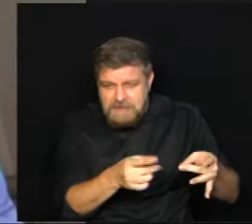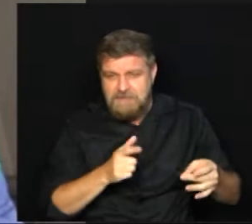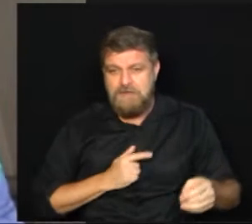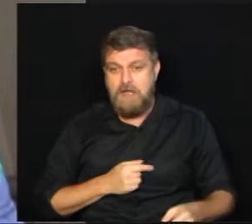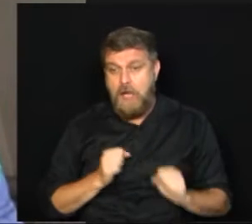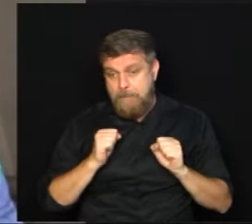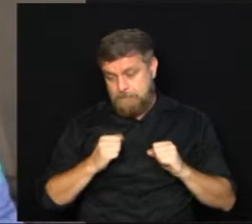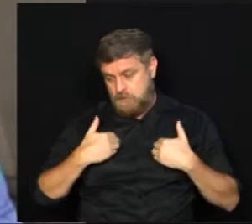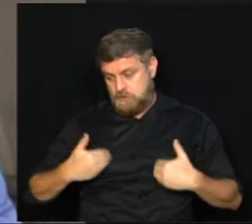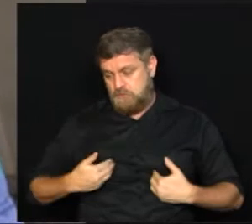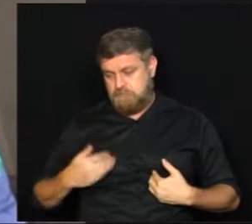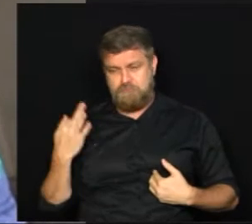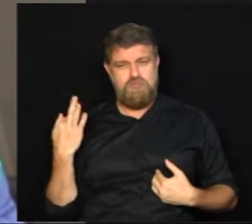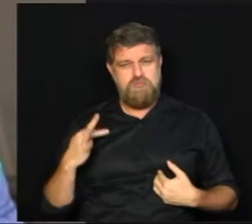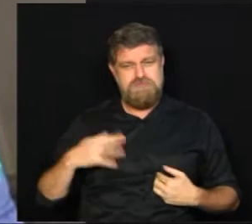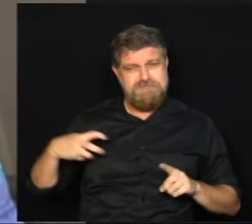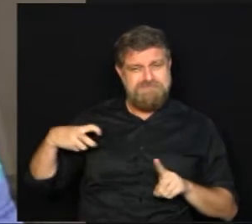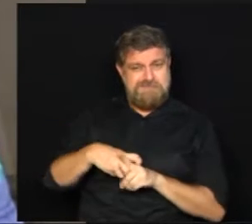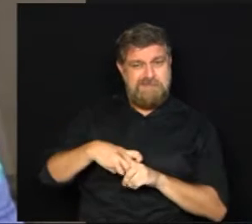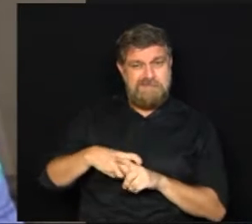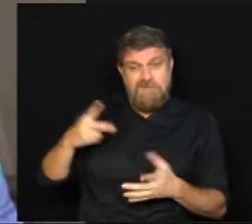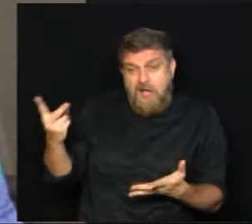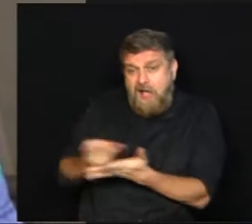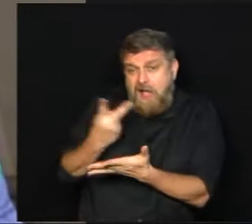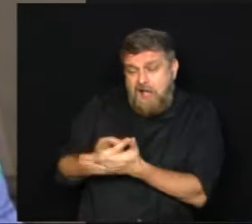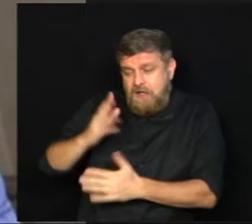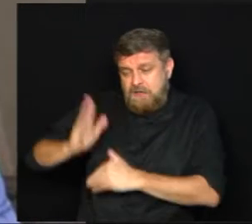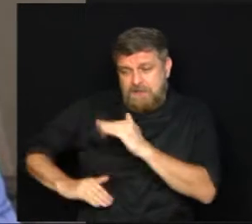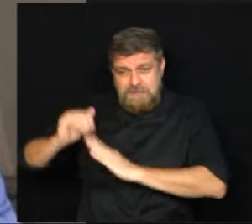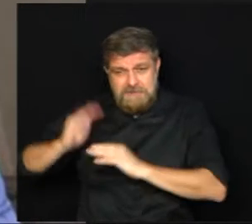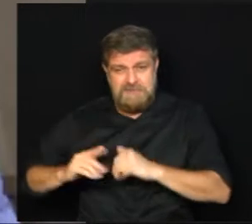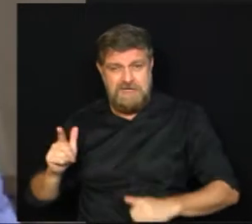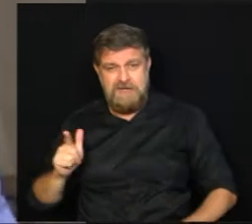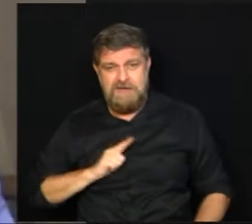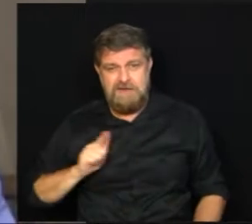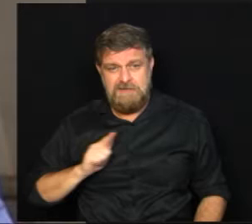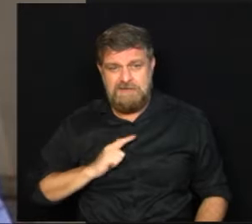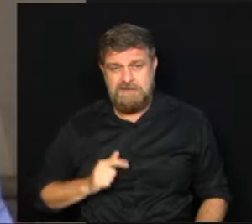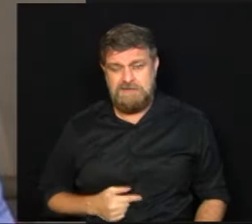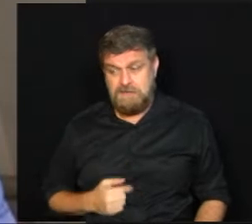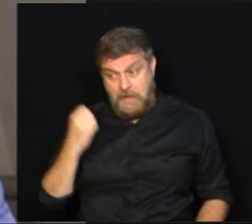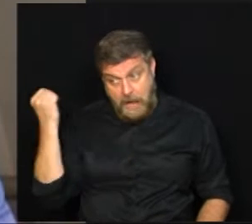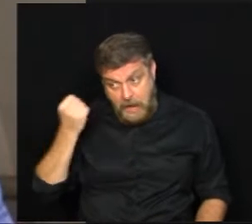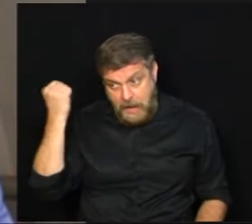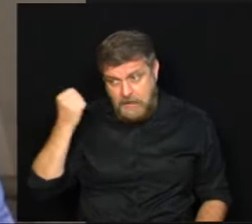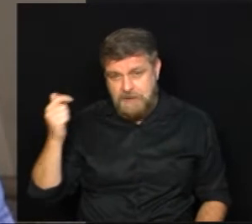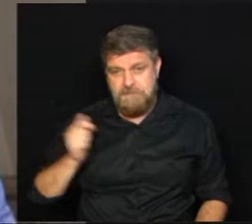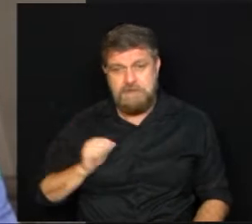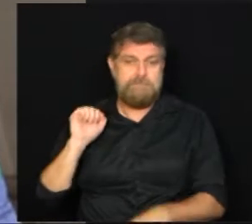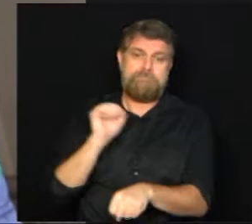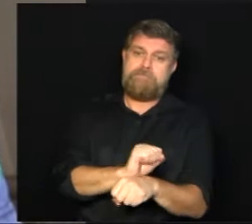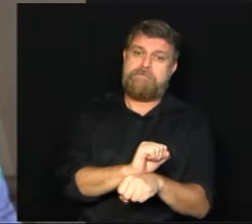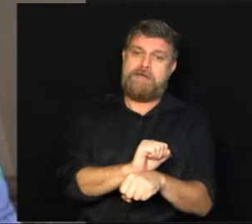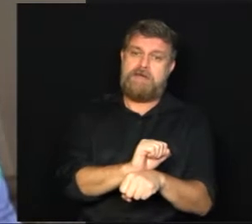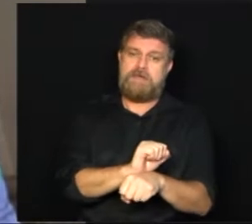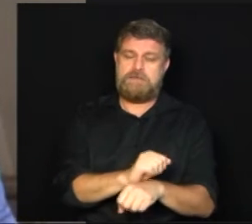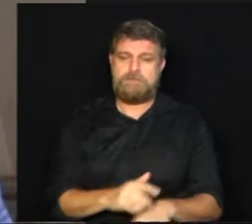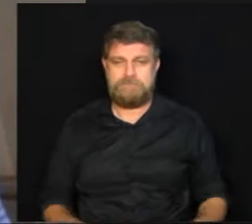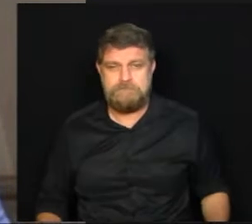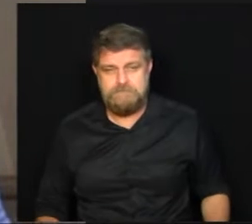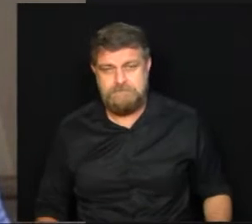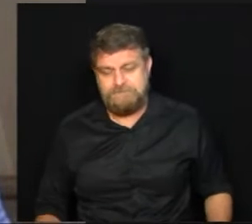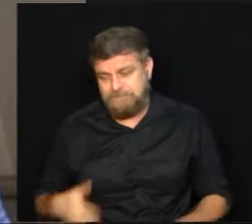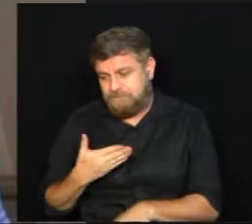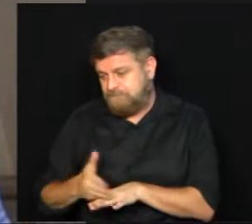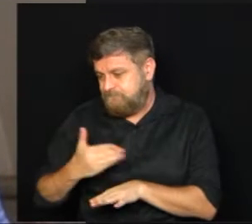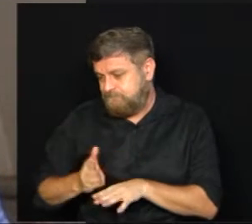se você fizer de uma maneira errada ou assim, te dar uma lesão extremamente grave que você vai ter que parar de